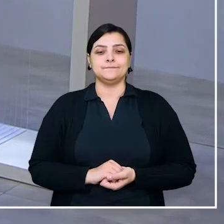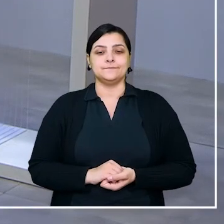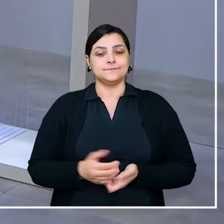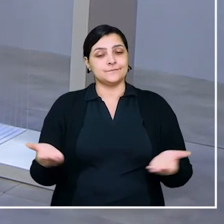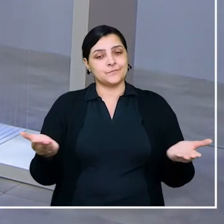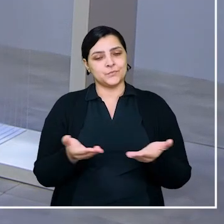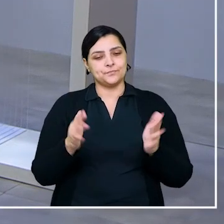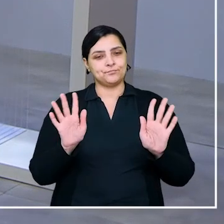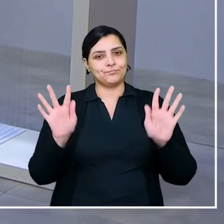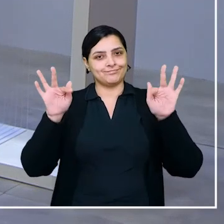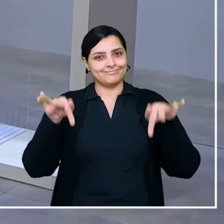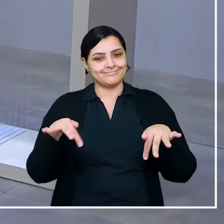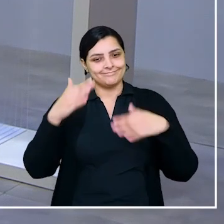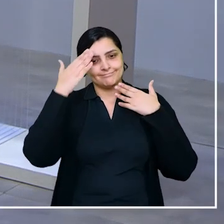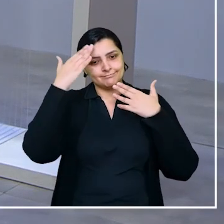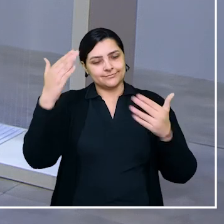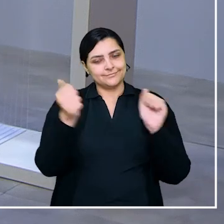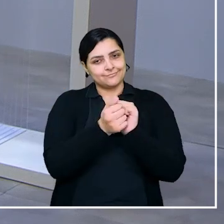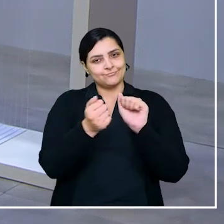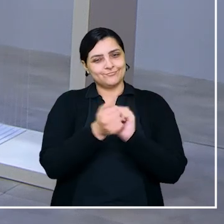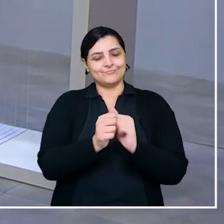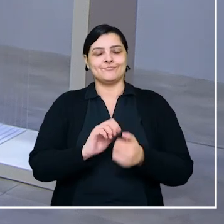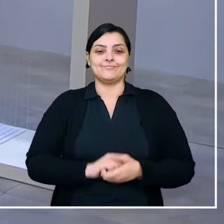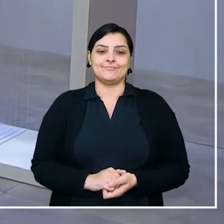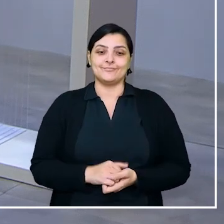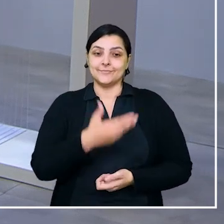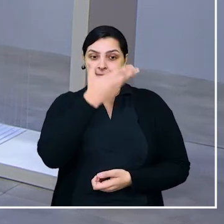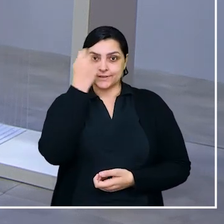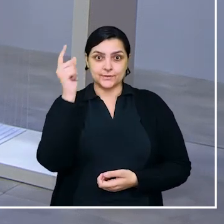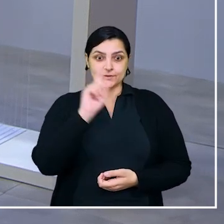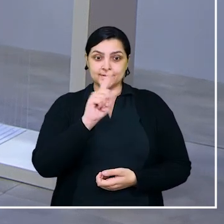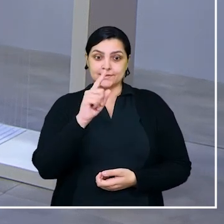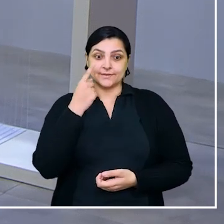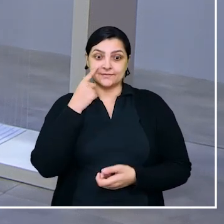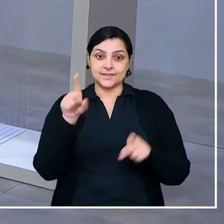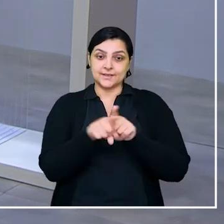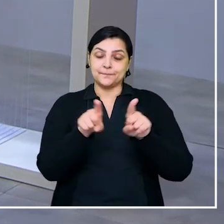A edição de hoje termina aqui. Muito obrigado pela companhia. Não se esqueça de